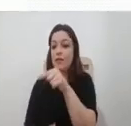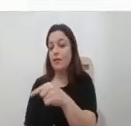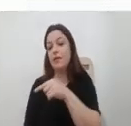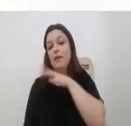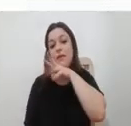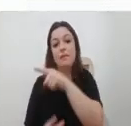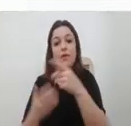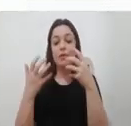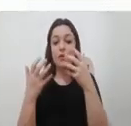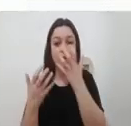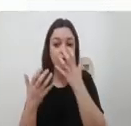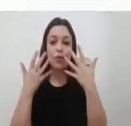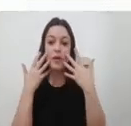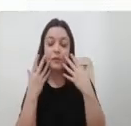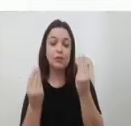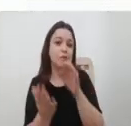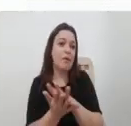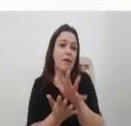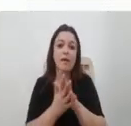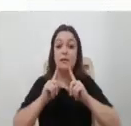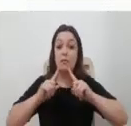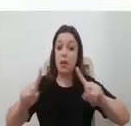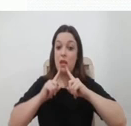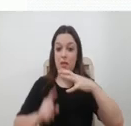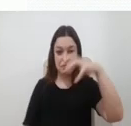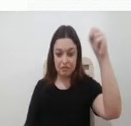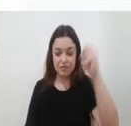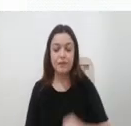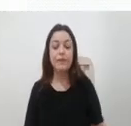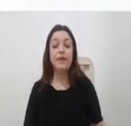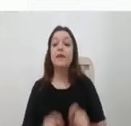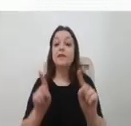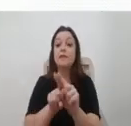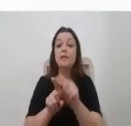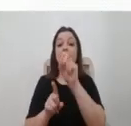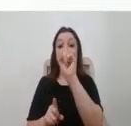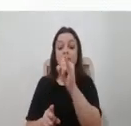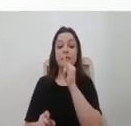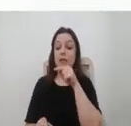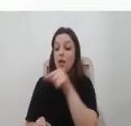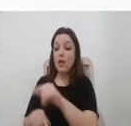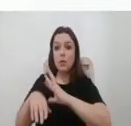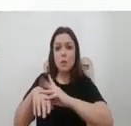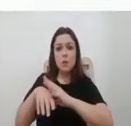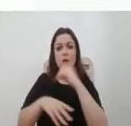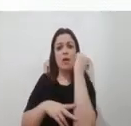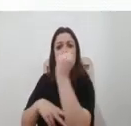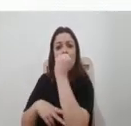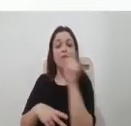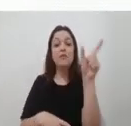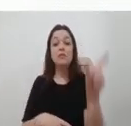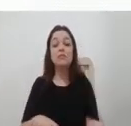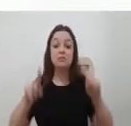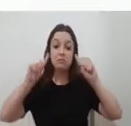suficientes para cobrir os gastos que o animal gera. Se ele não tem preocupação ou é indiferente em relação à